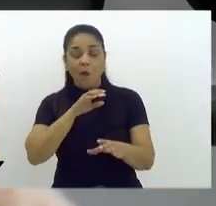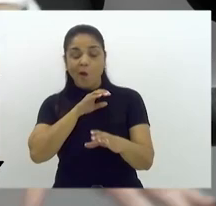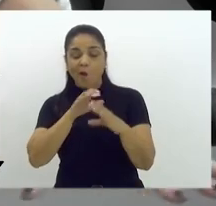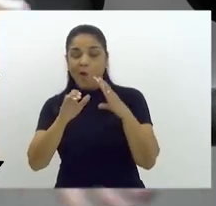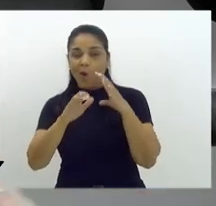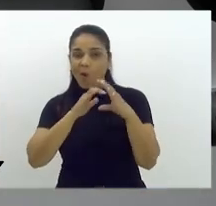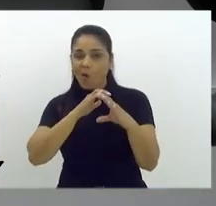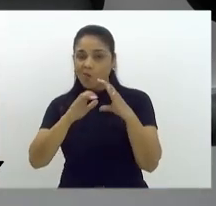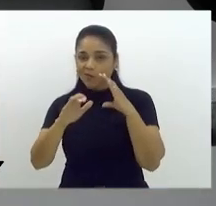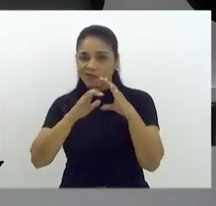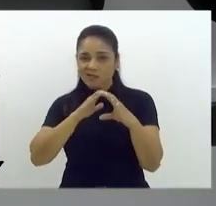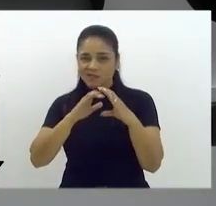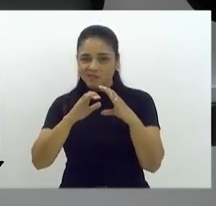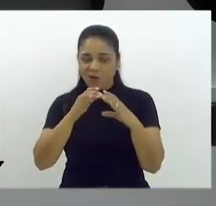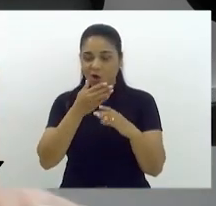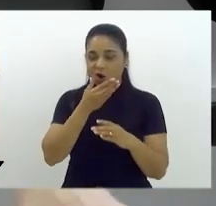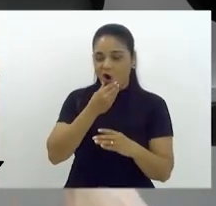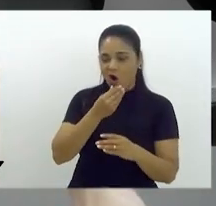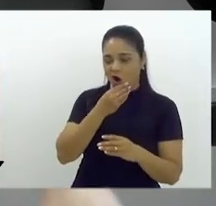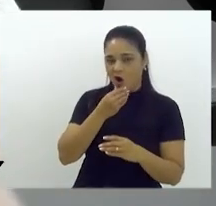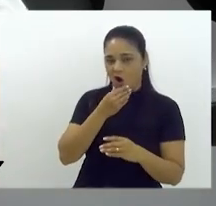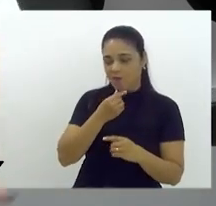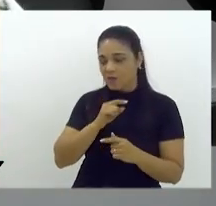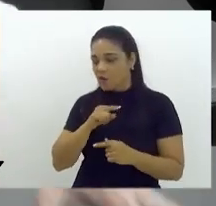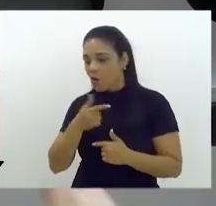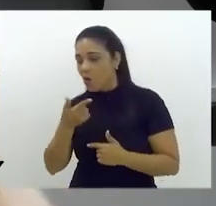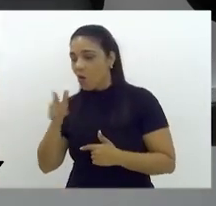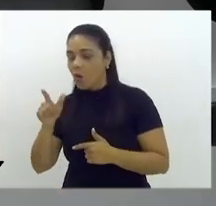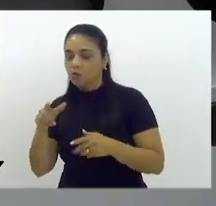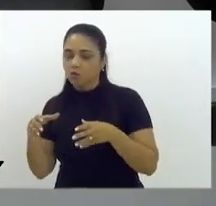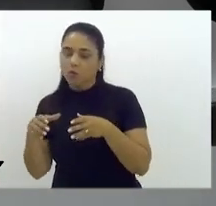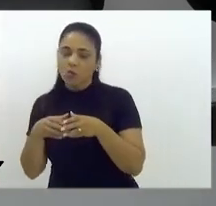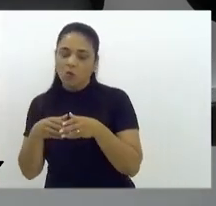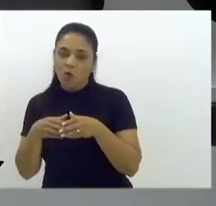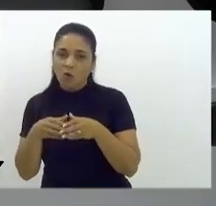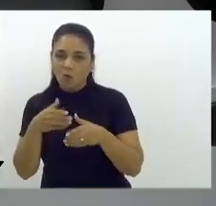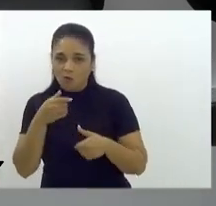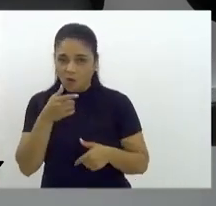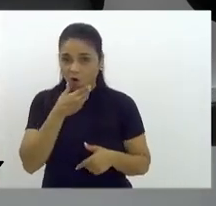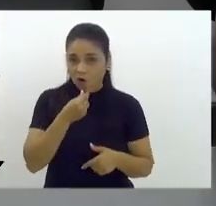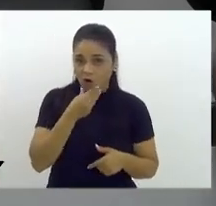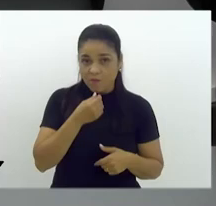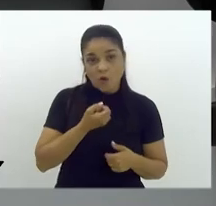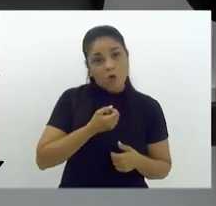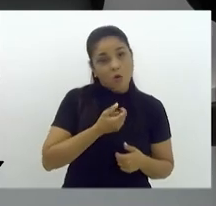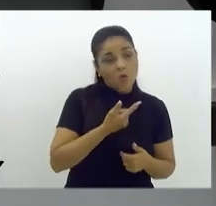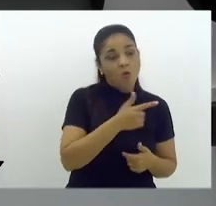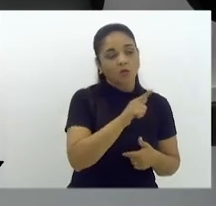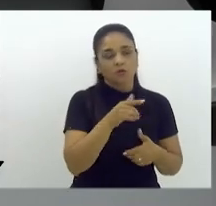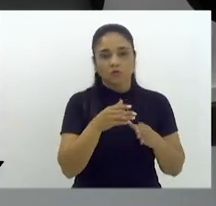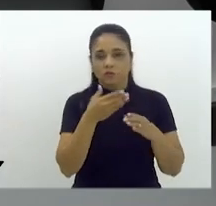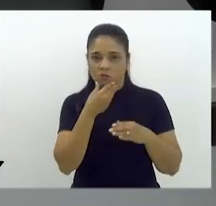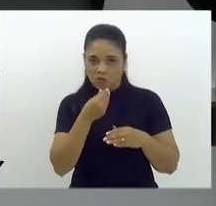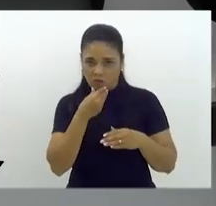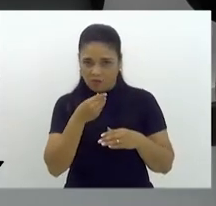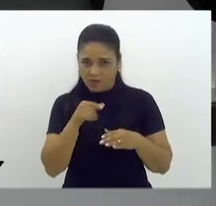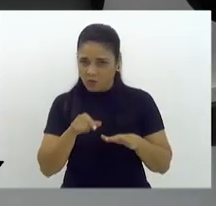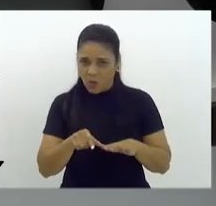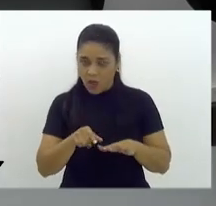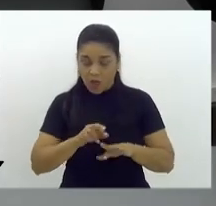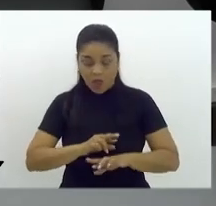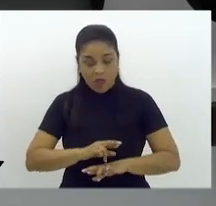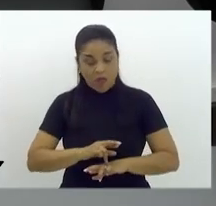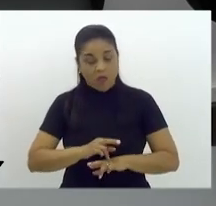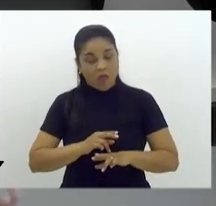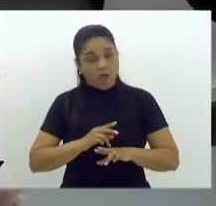entre o masculino né de um homem para outro para um grupo de homens e para outros homens é preciso que se diga que aqui não está fazendo uma Apologia contra